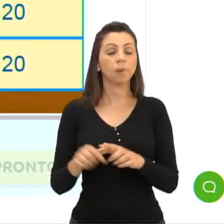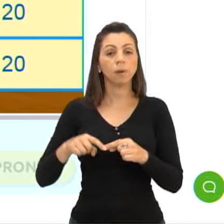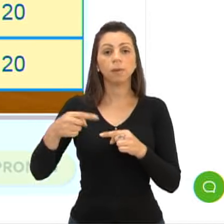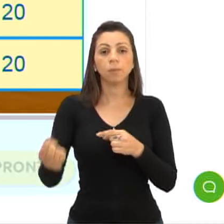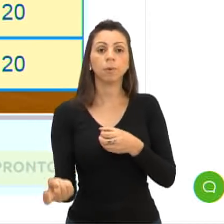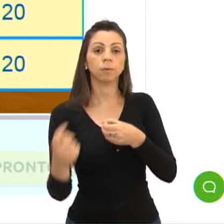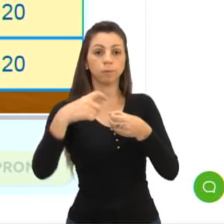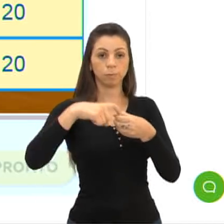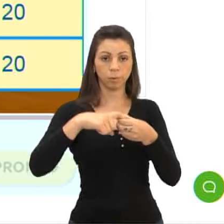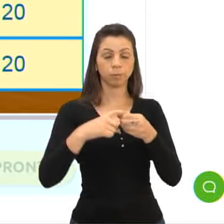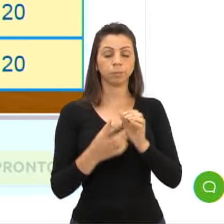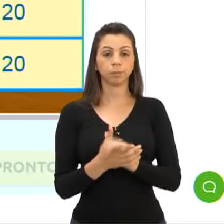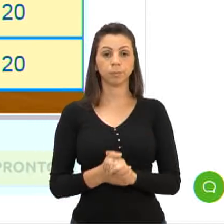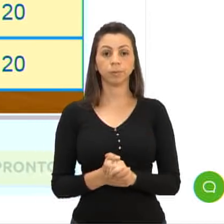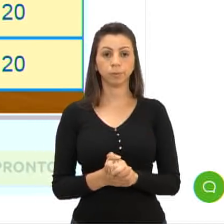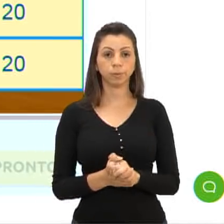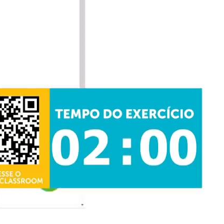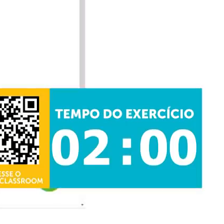já volta.